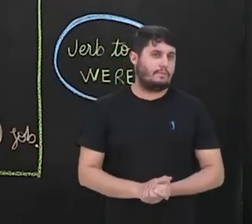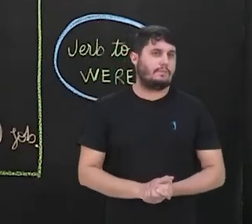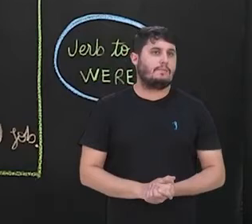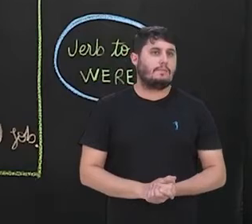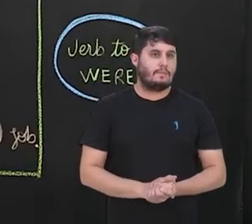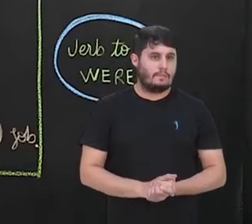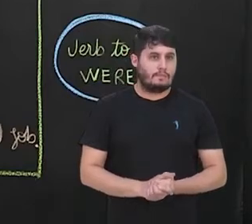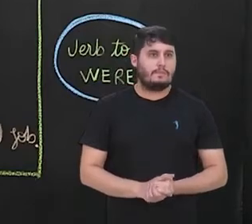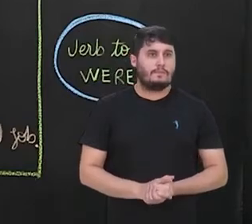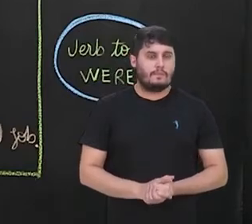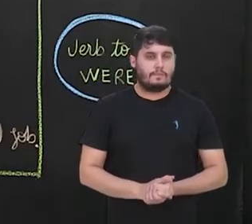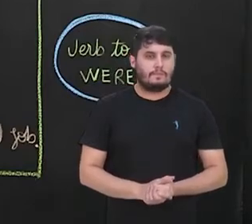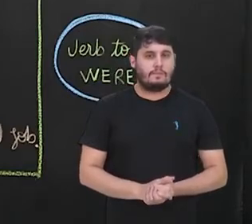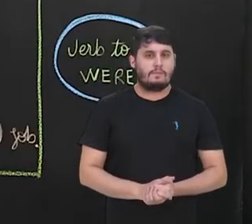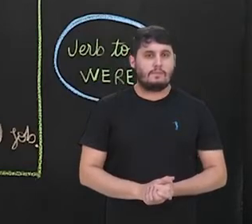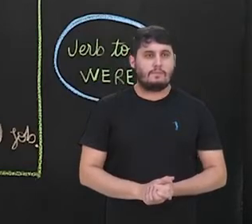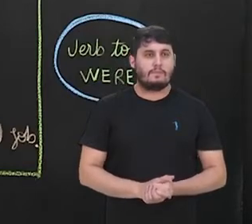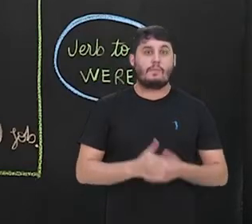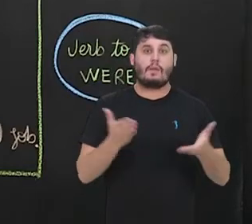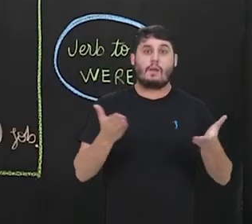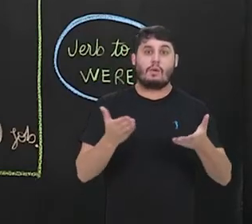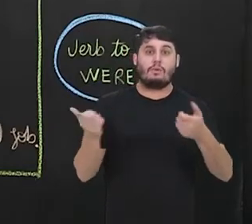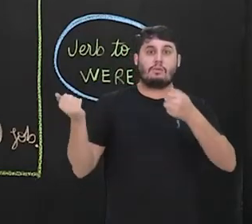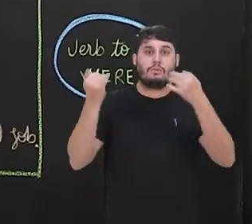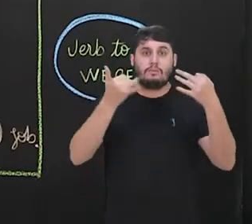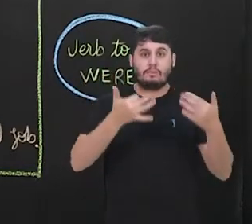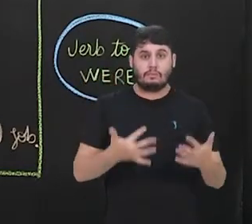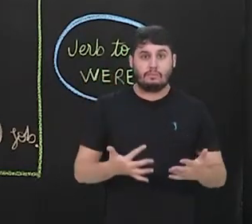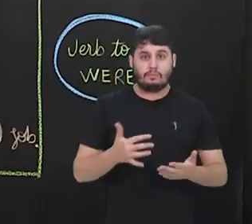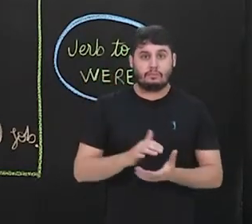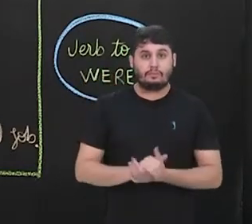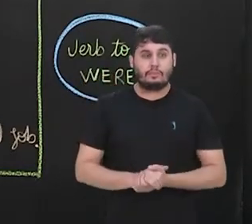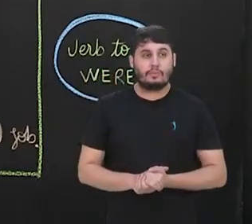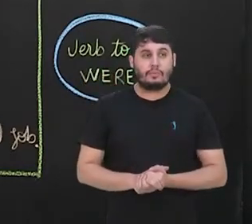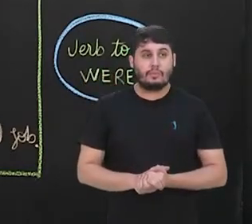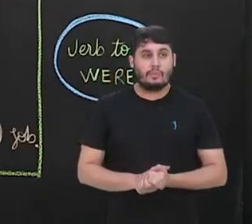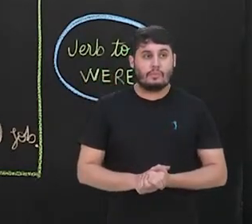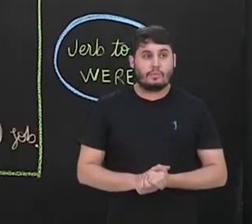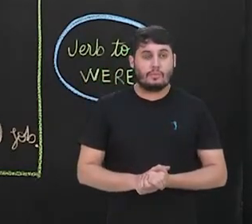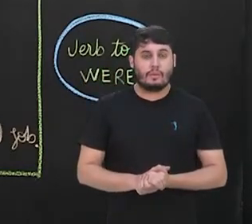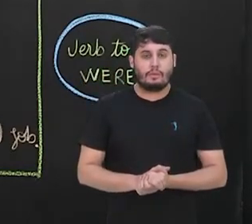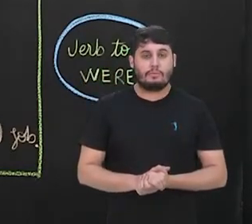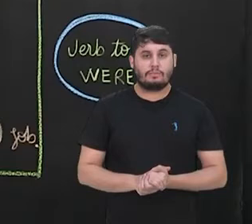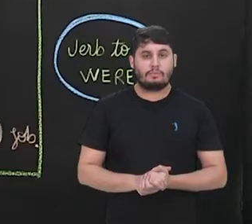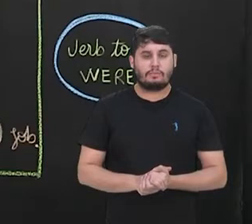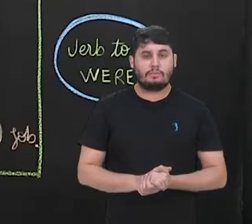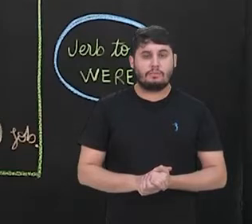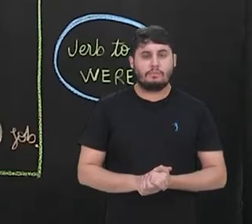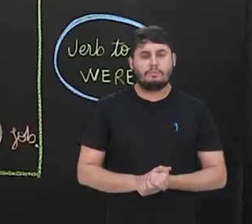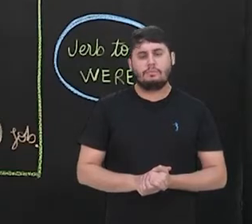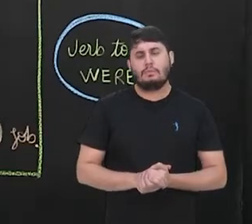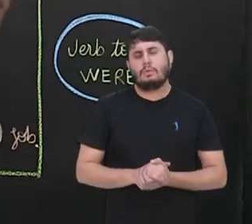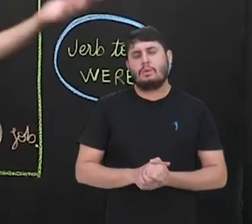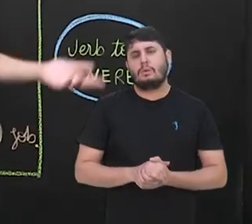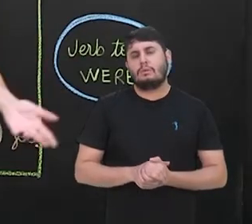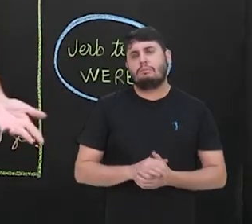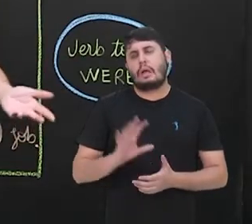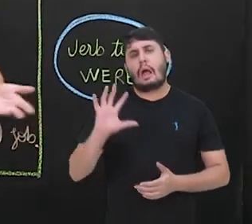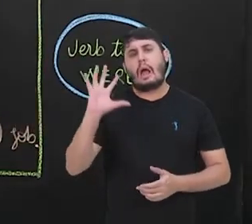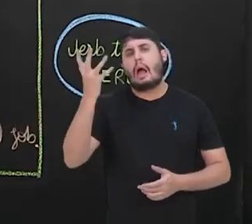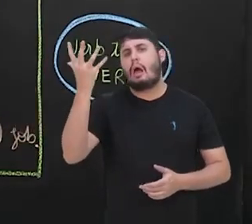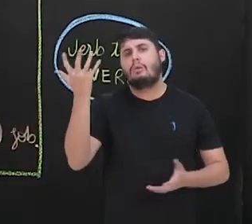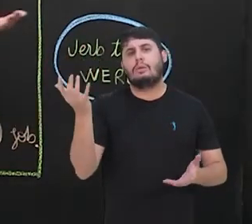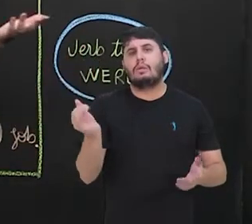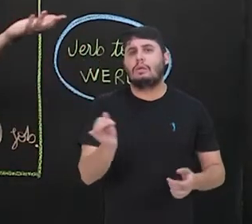para ficar completinho. Agora a gente vai falar de situações, infelizmente,